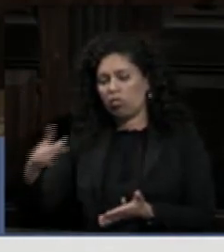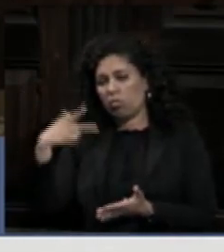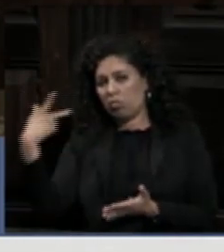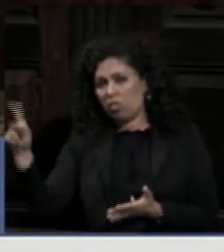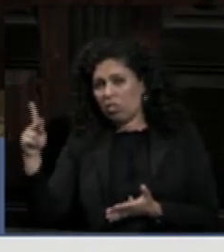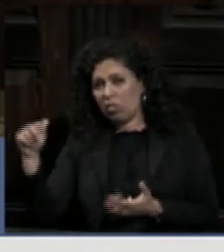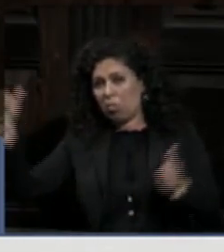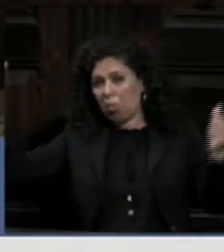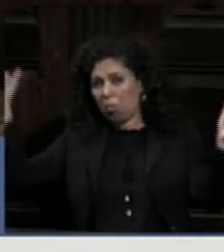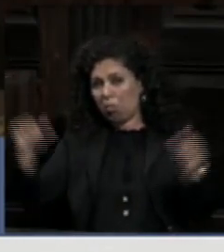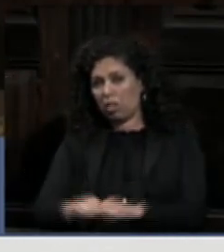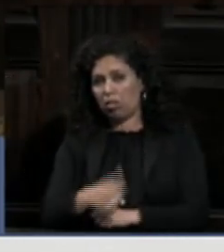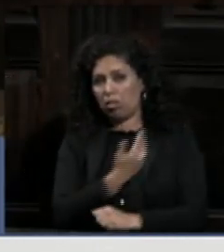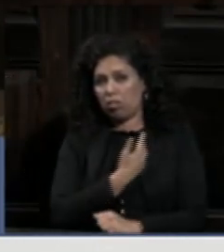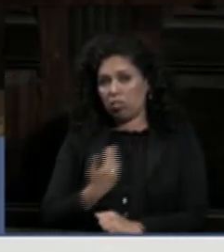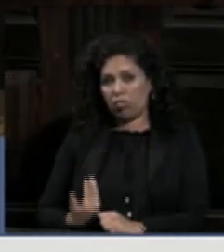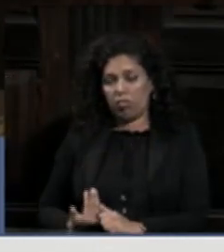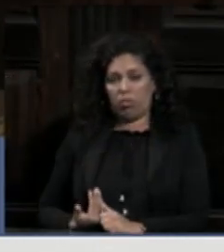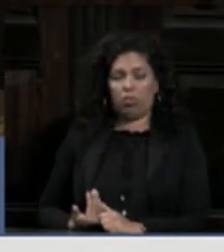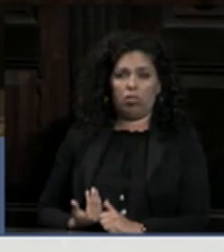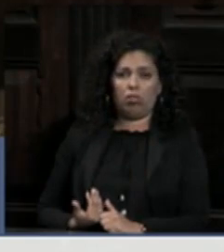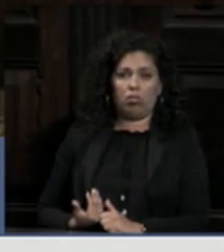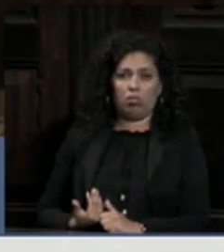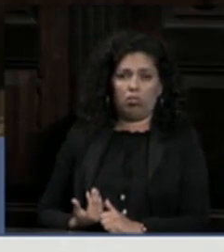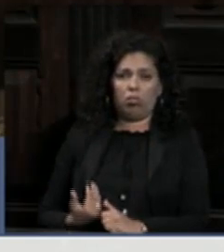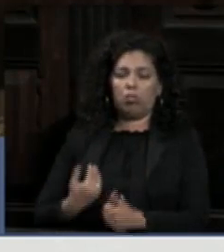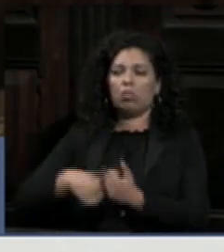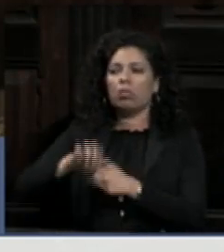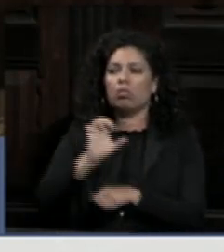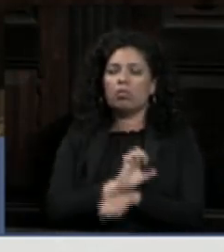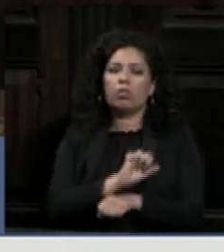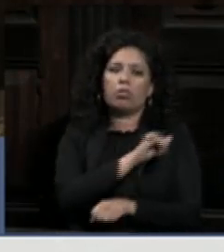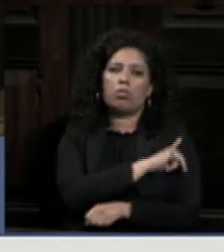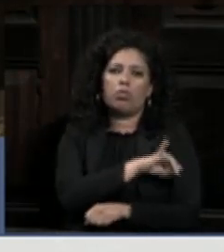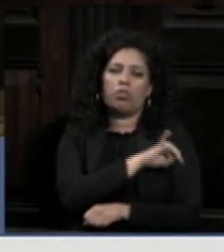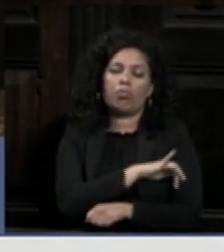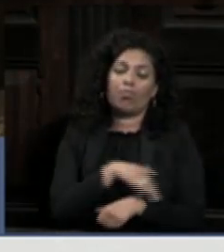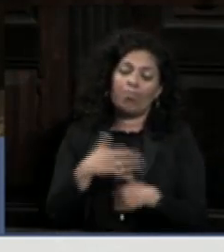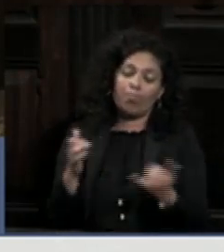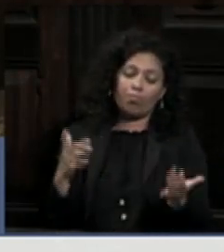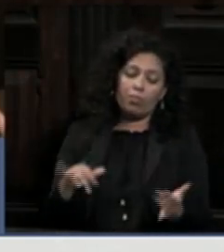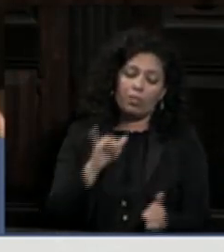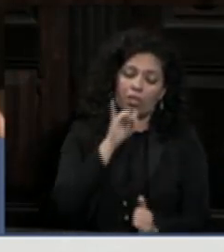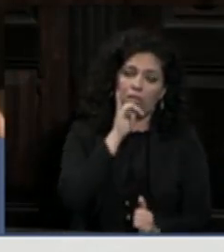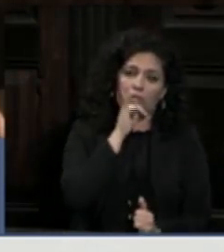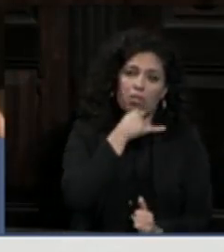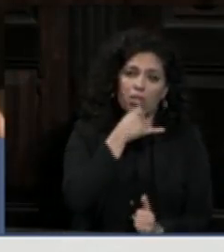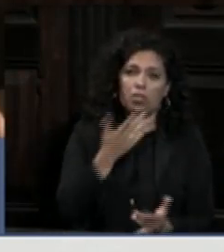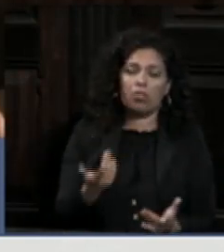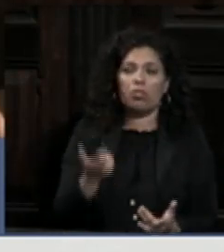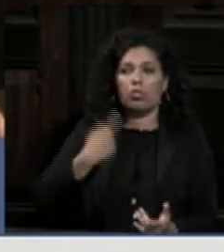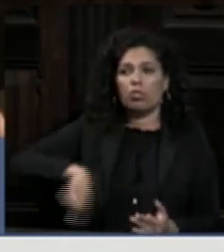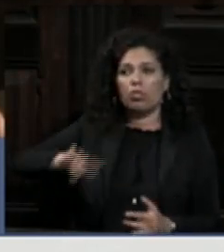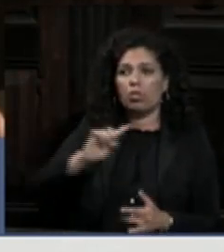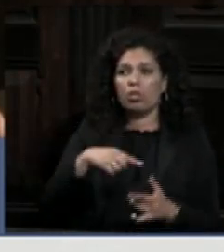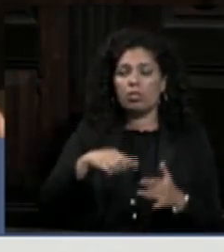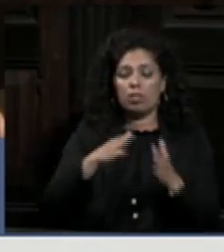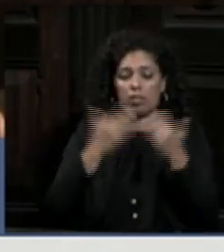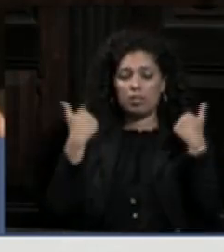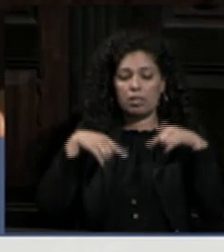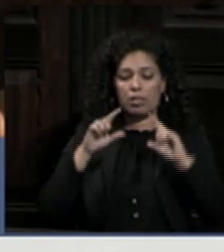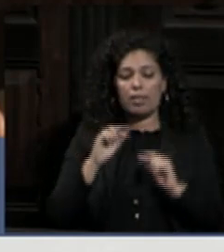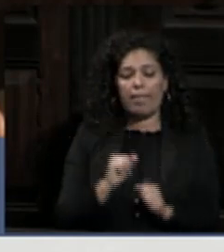governador que esse estado já teve infelizmente nós que vivemos essa legislatura aqui e que